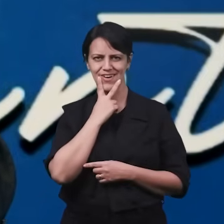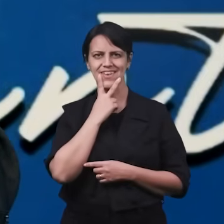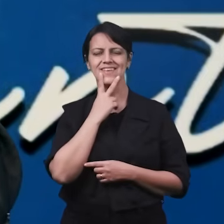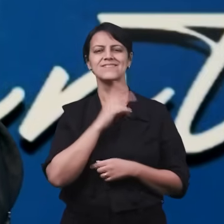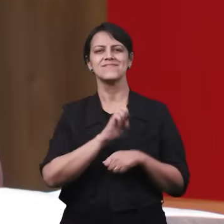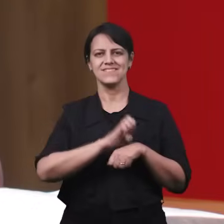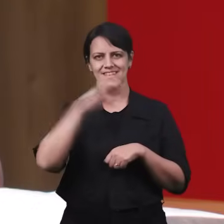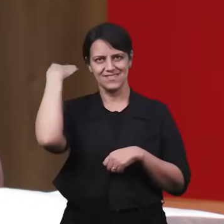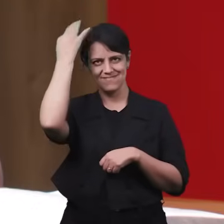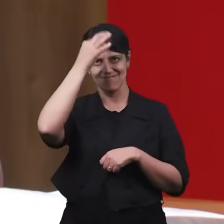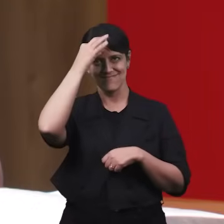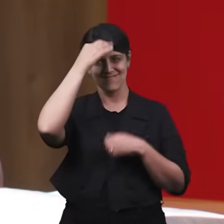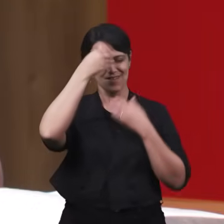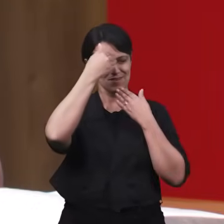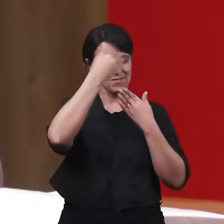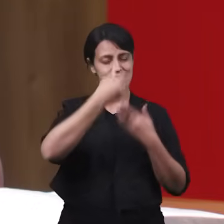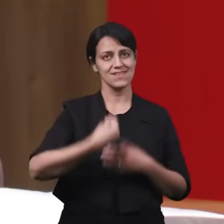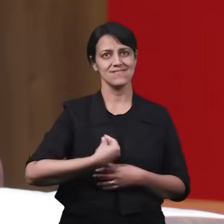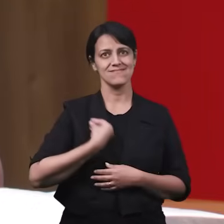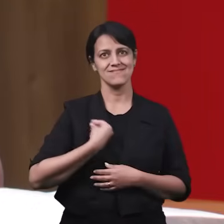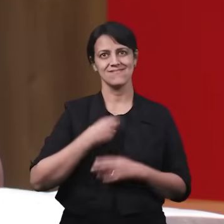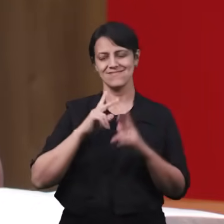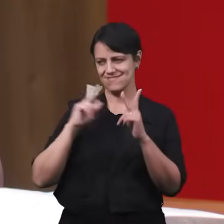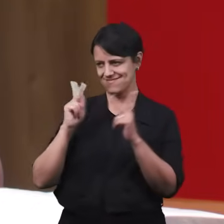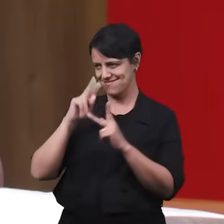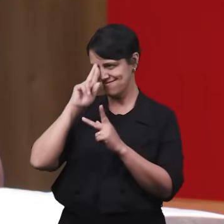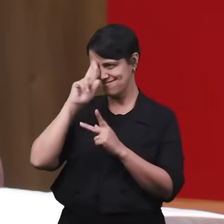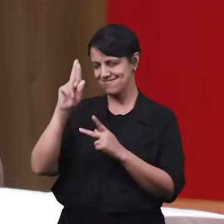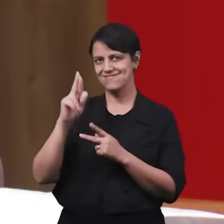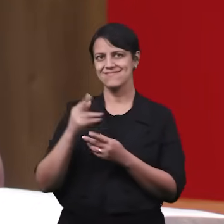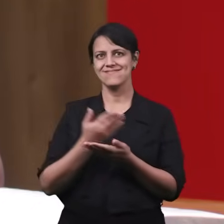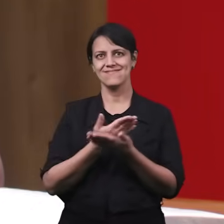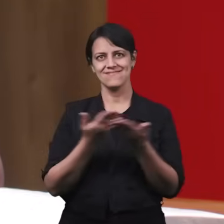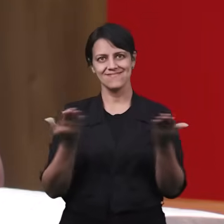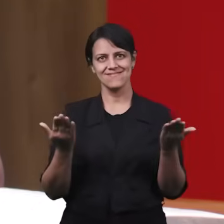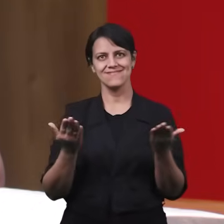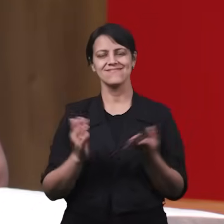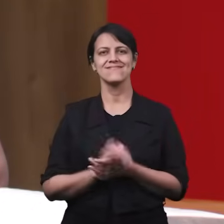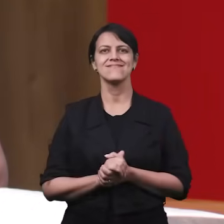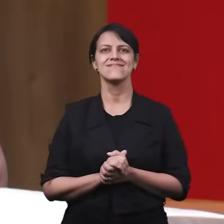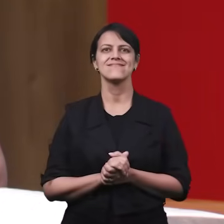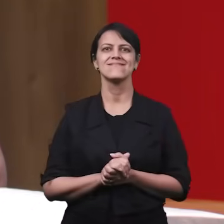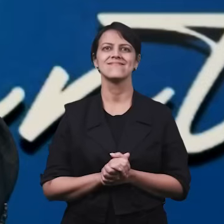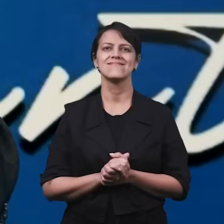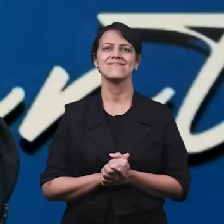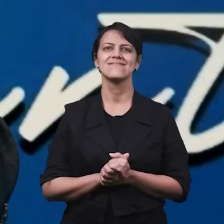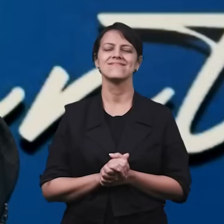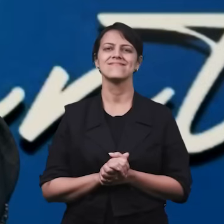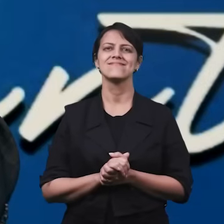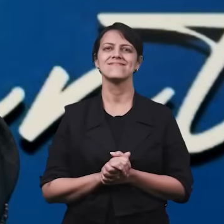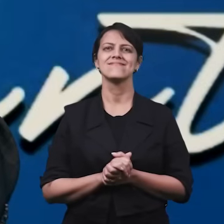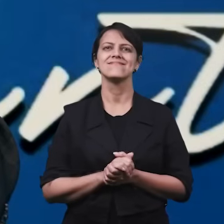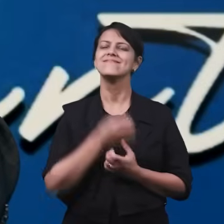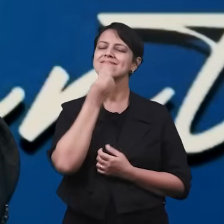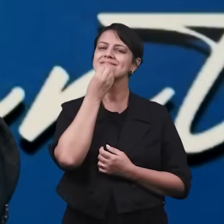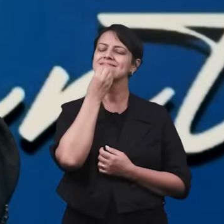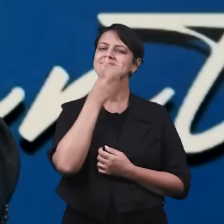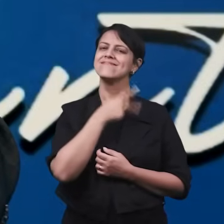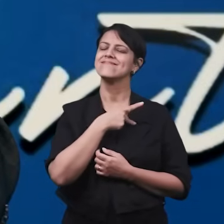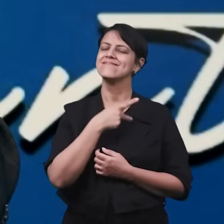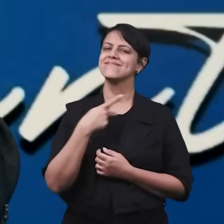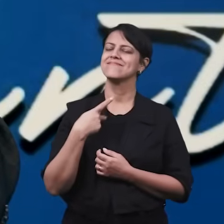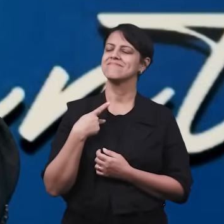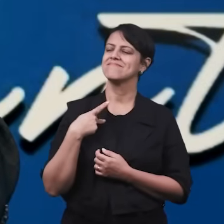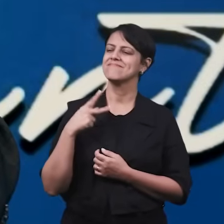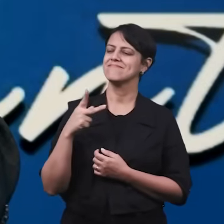por ter vindo. A paz do Senhor, pastor Gilson, a paz do Senhor, pastor Pita e a todos que nos assistem. Muito bem, pastor Pita, a paz do Senhor, companheiro,